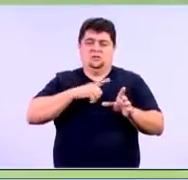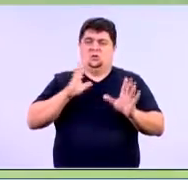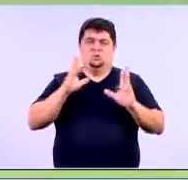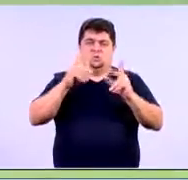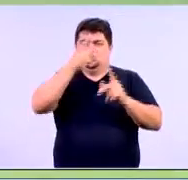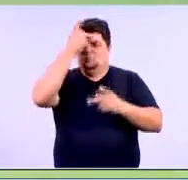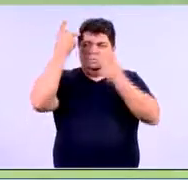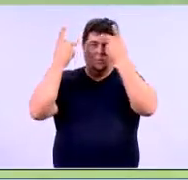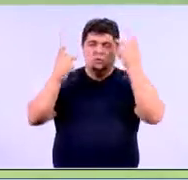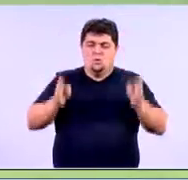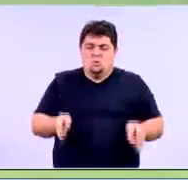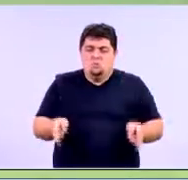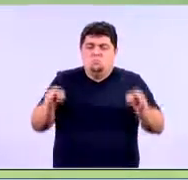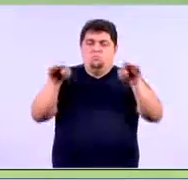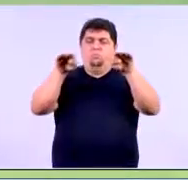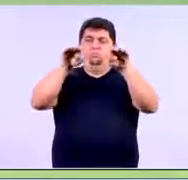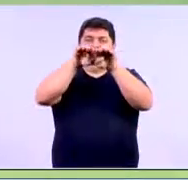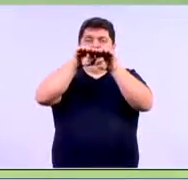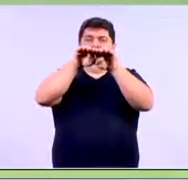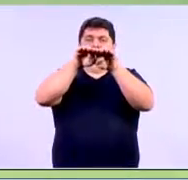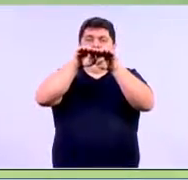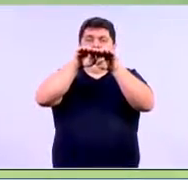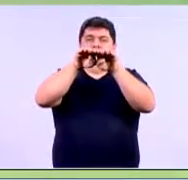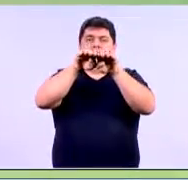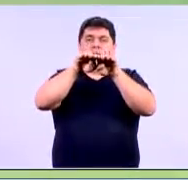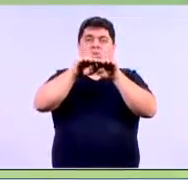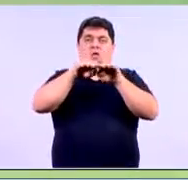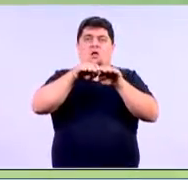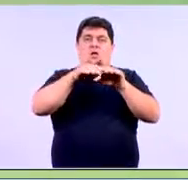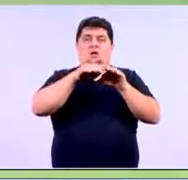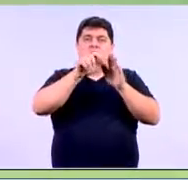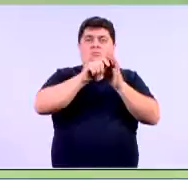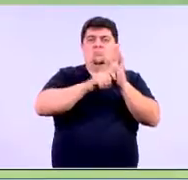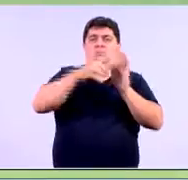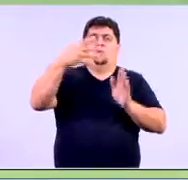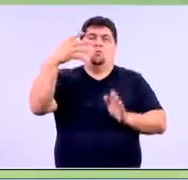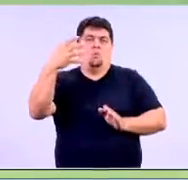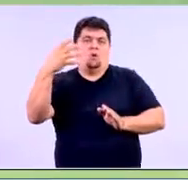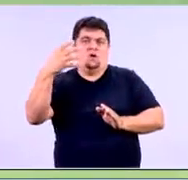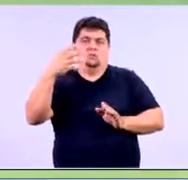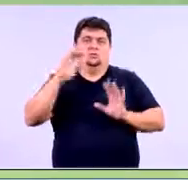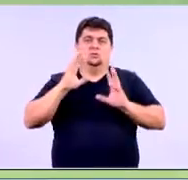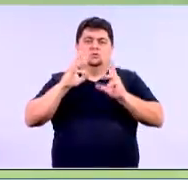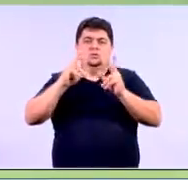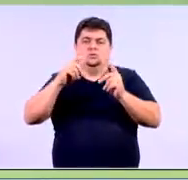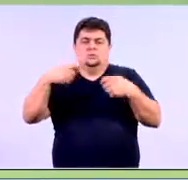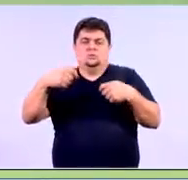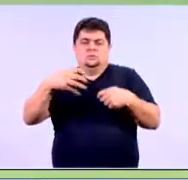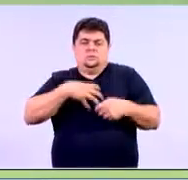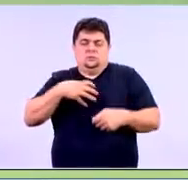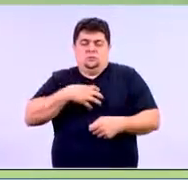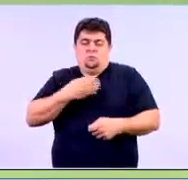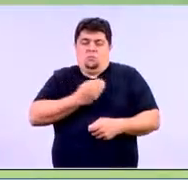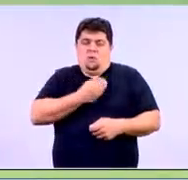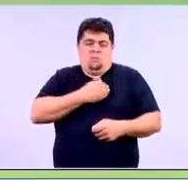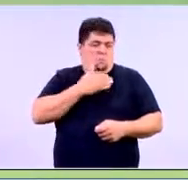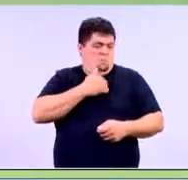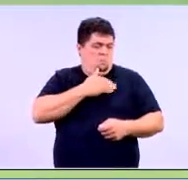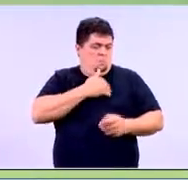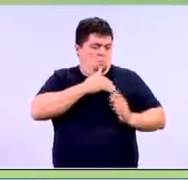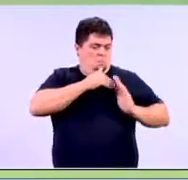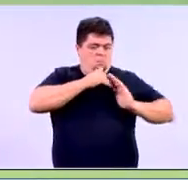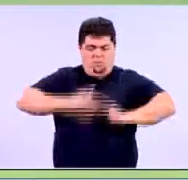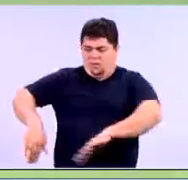sociais e regionais. No seu inciso 4º, promover o bem de todos, sem preconceitos de